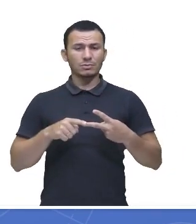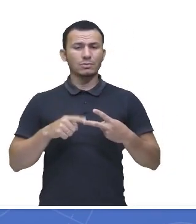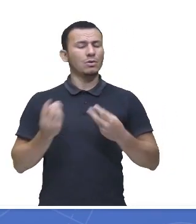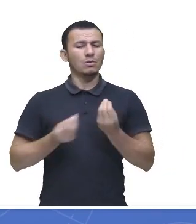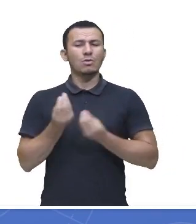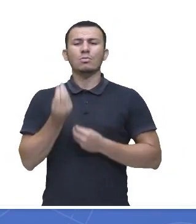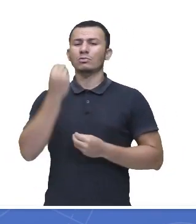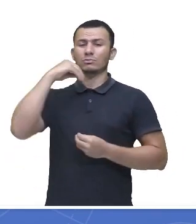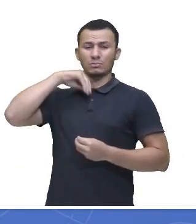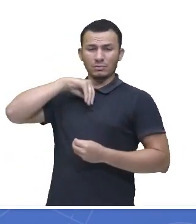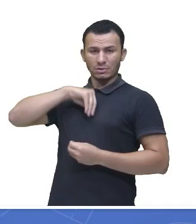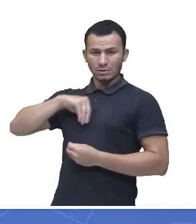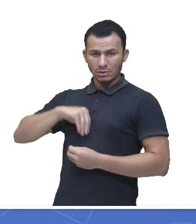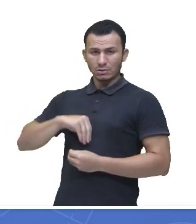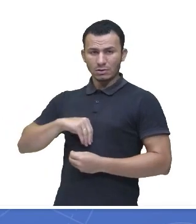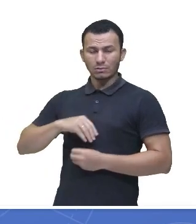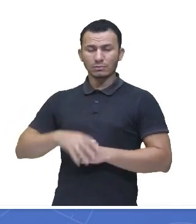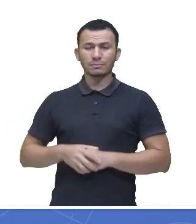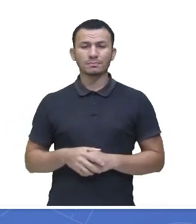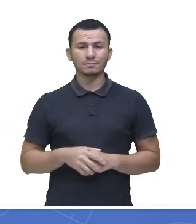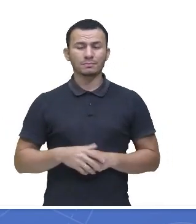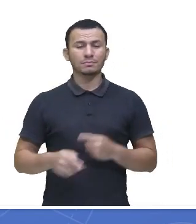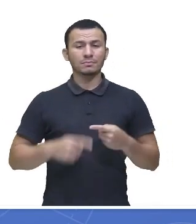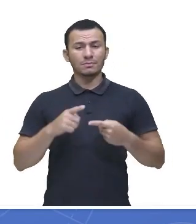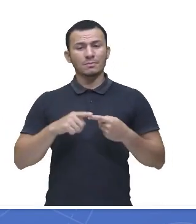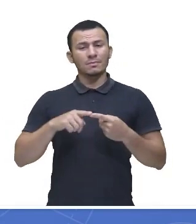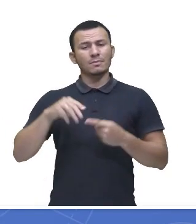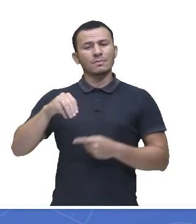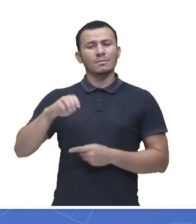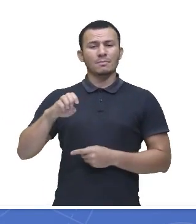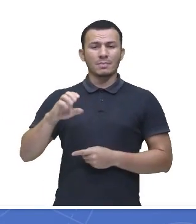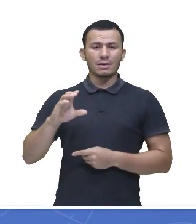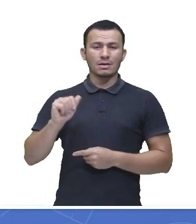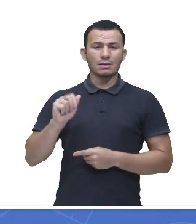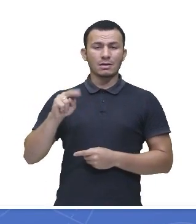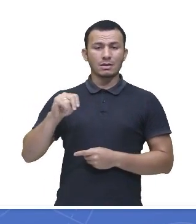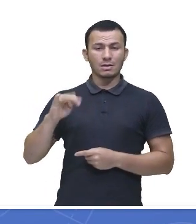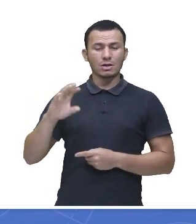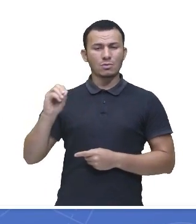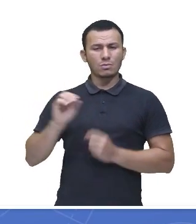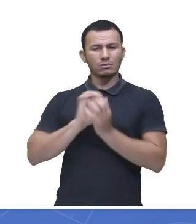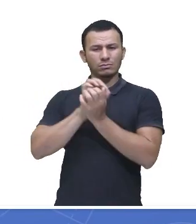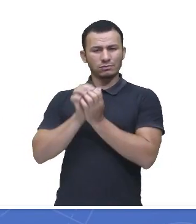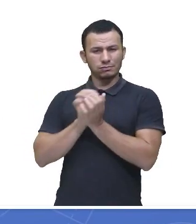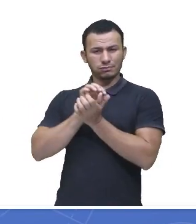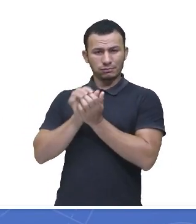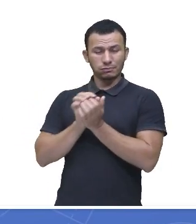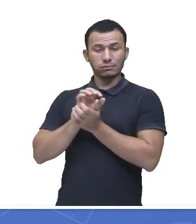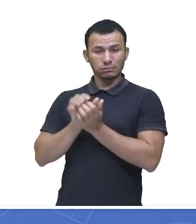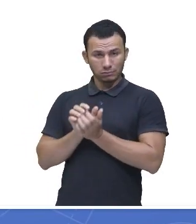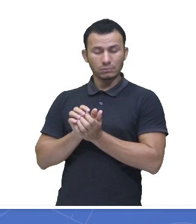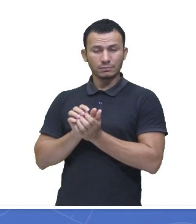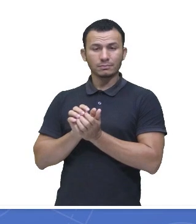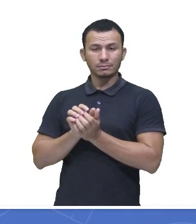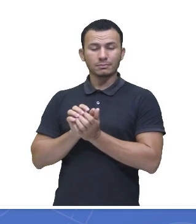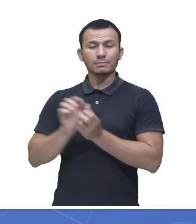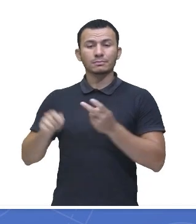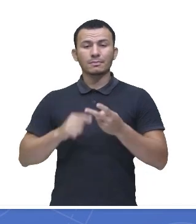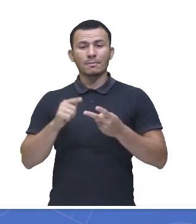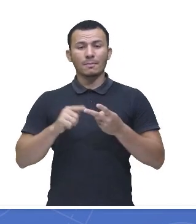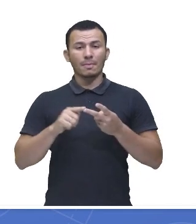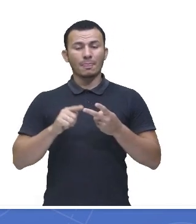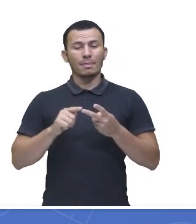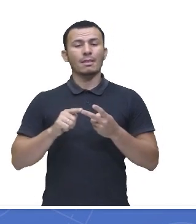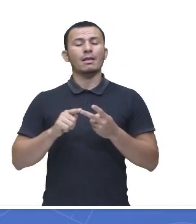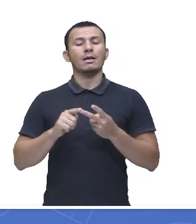digestão. O processo mecânico, aqui, vamos dar uma olhada, a digestão mecânica e a